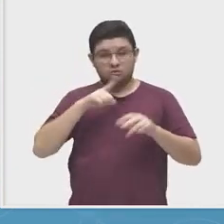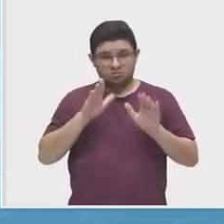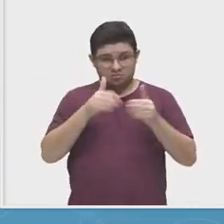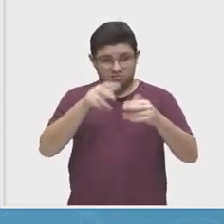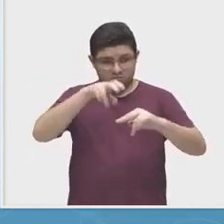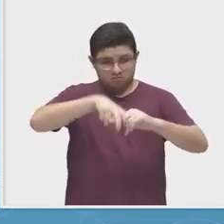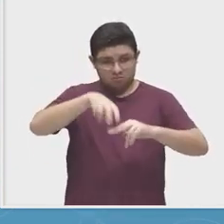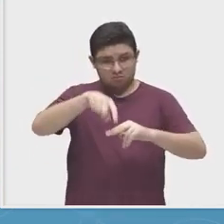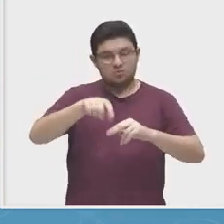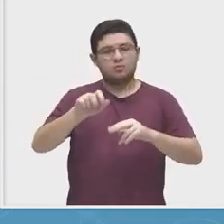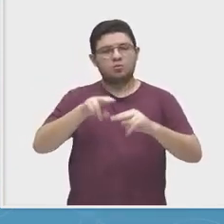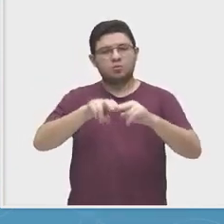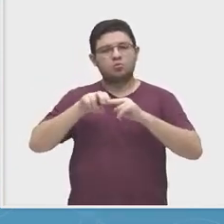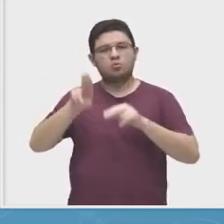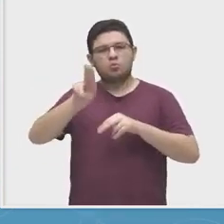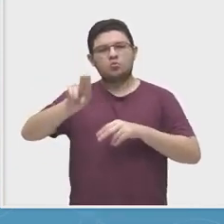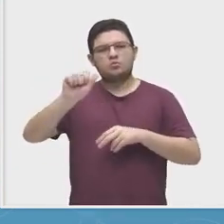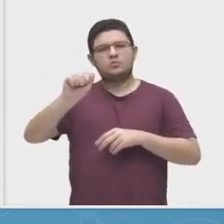Outro exemplo.